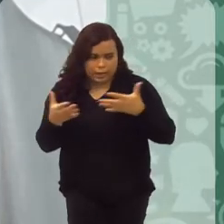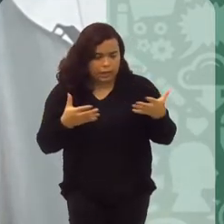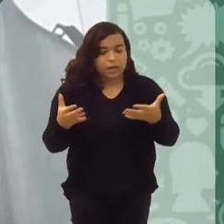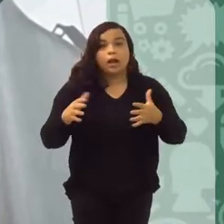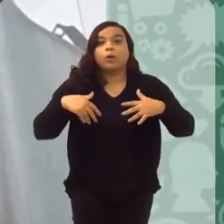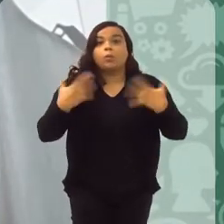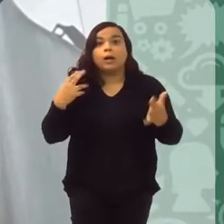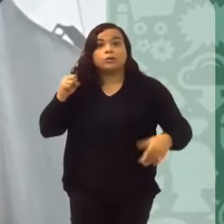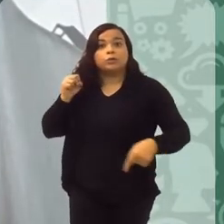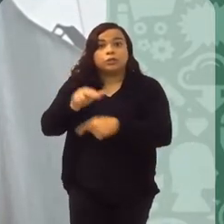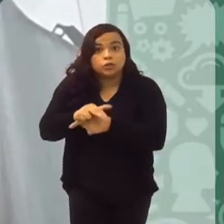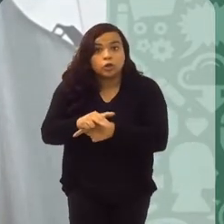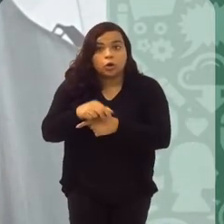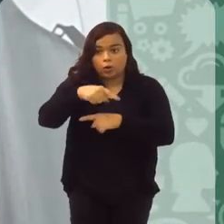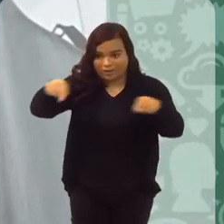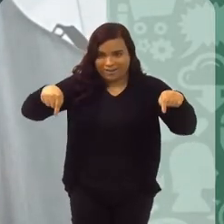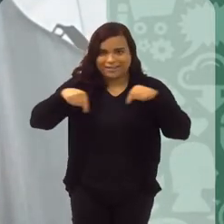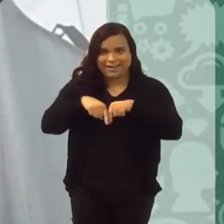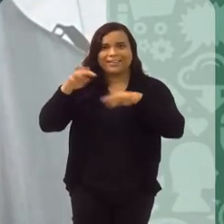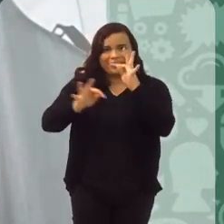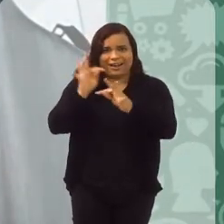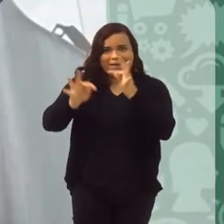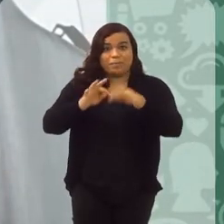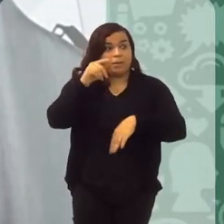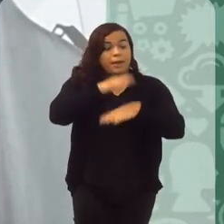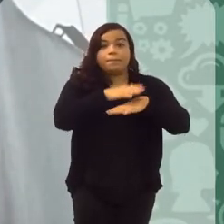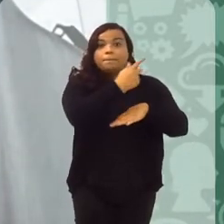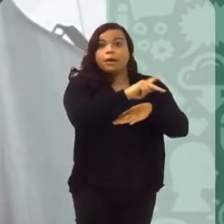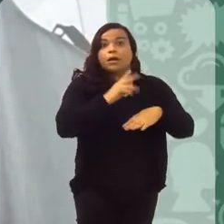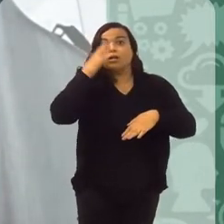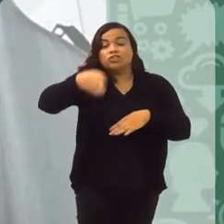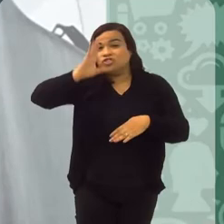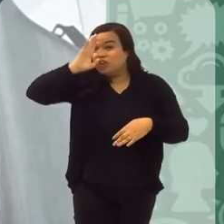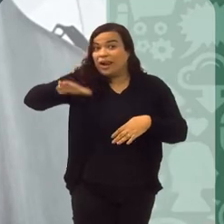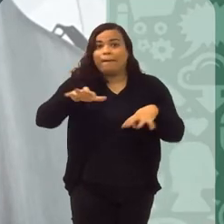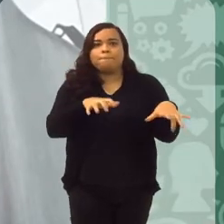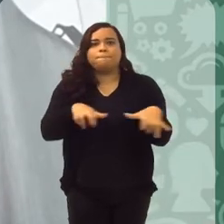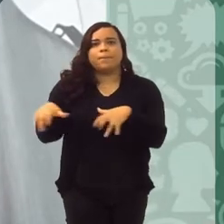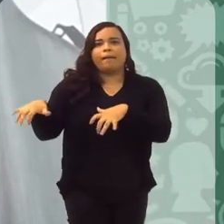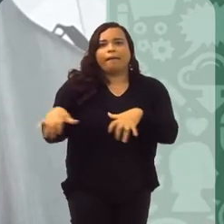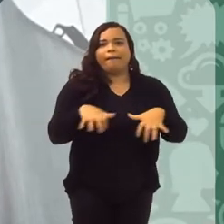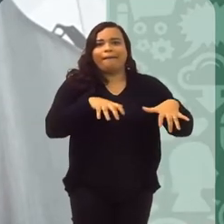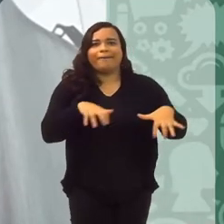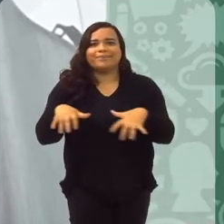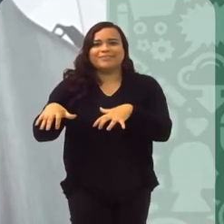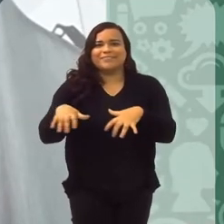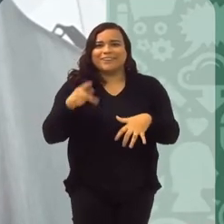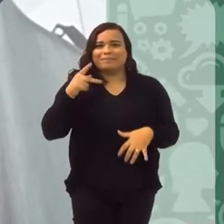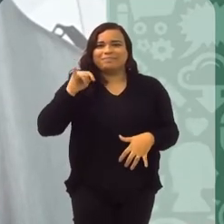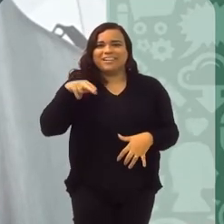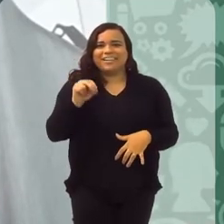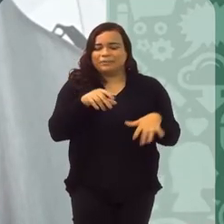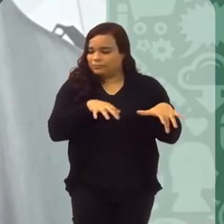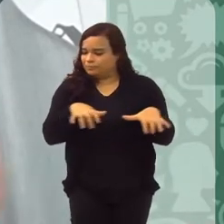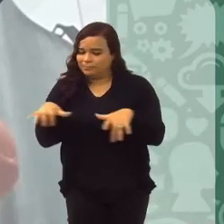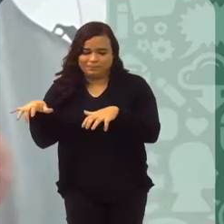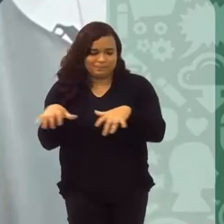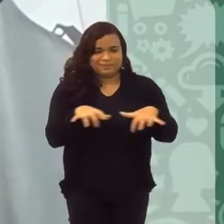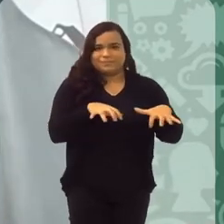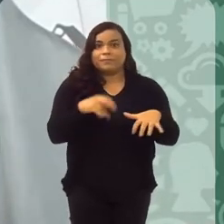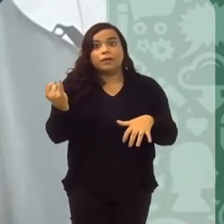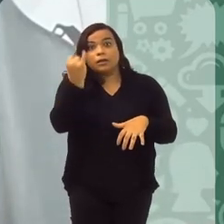set terapêutico, ela foi direto para o piano. E o piano é o instrumento ideal para ela, porque ele mobiliza não só os